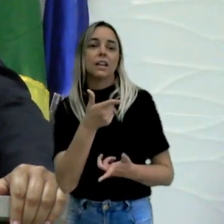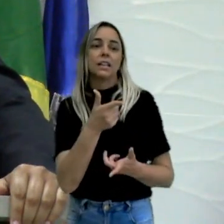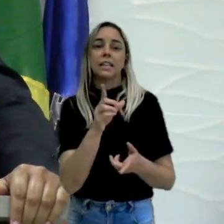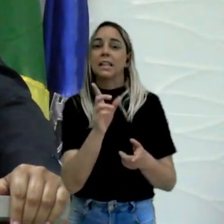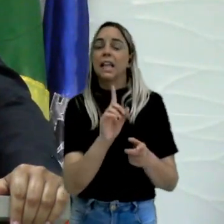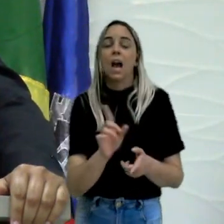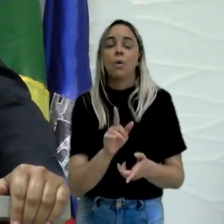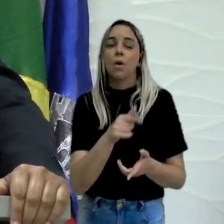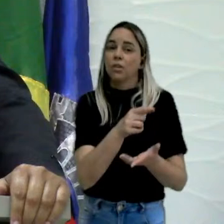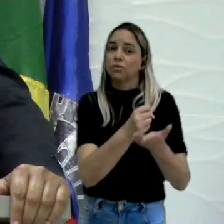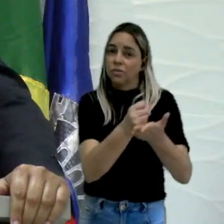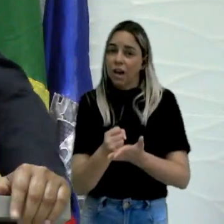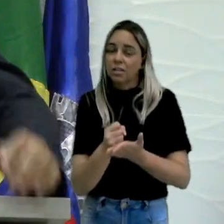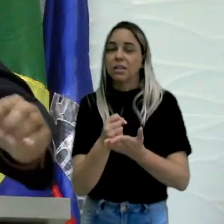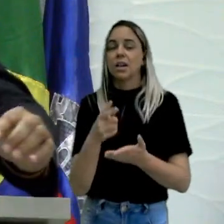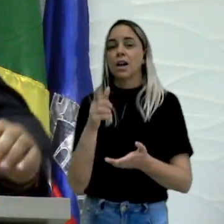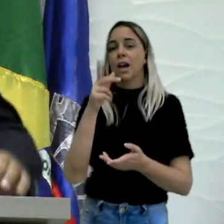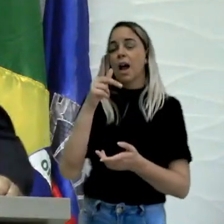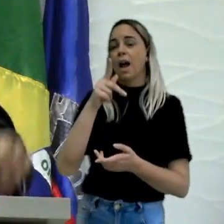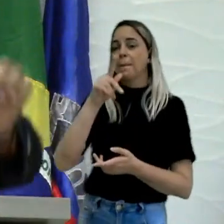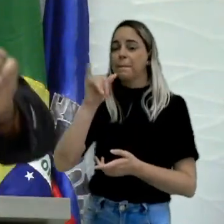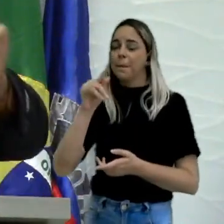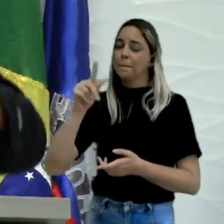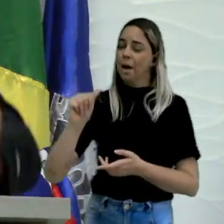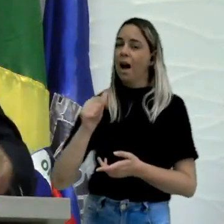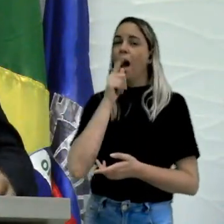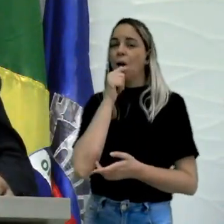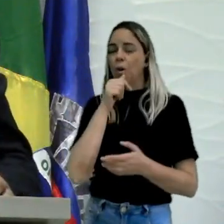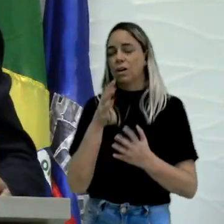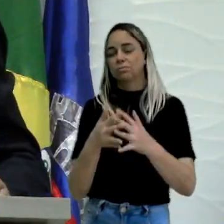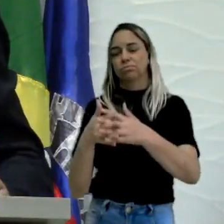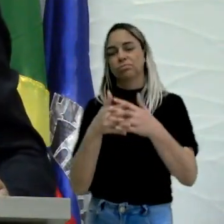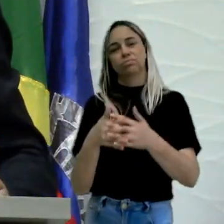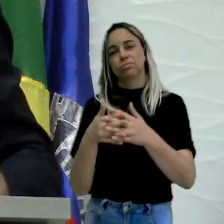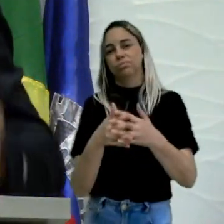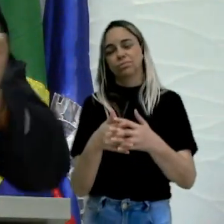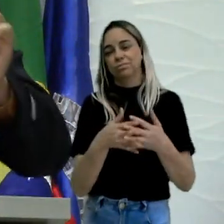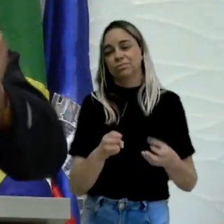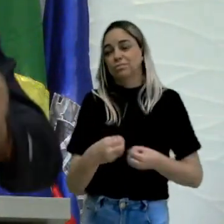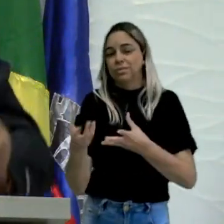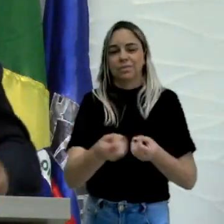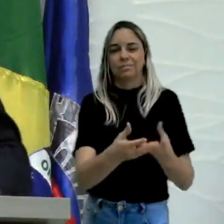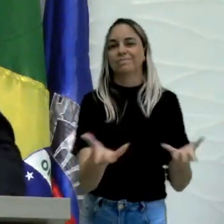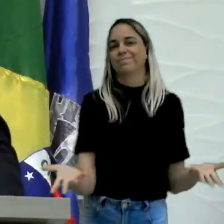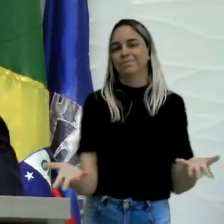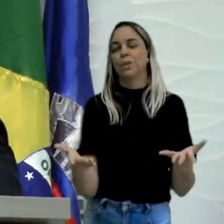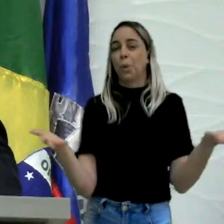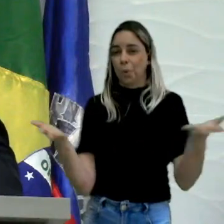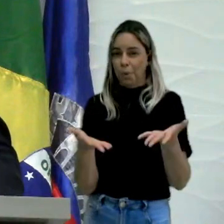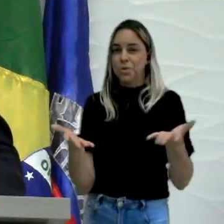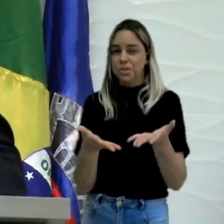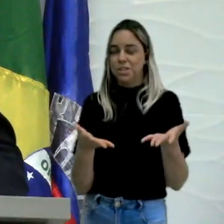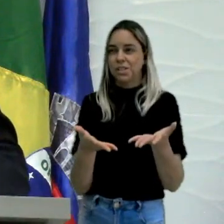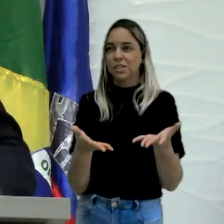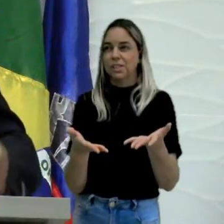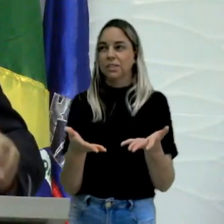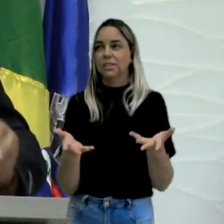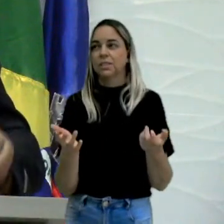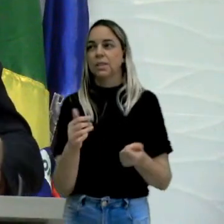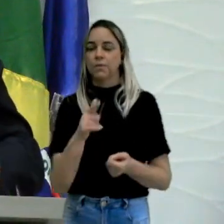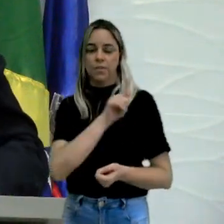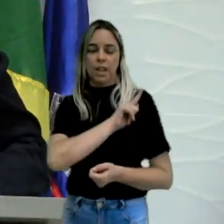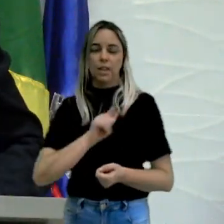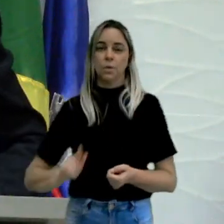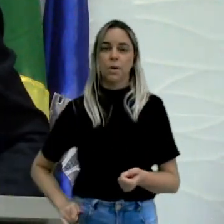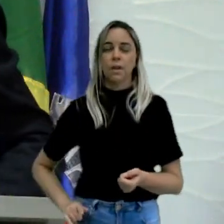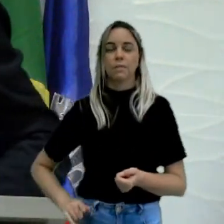por completo. Então a gente vê que não é de hoje, porque a governadora assumiu aí, mas vai estar